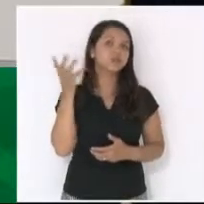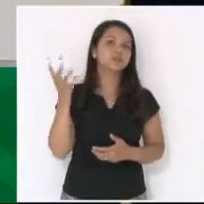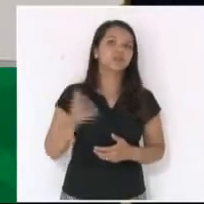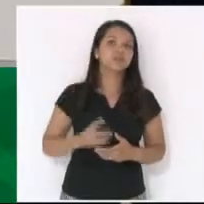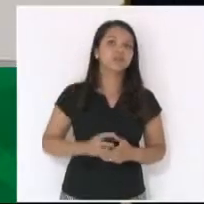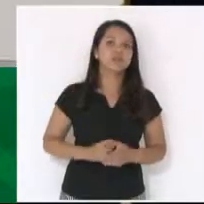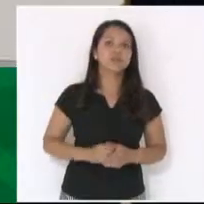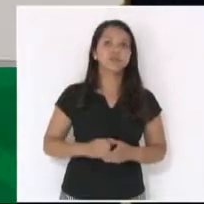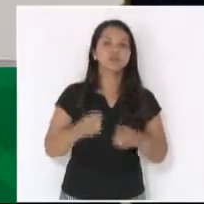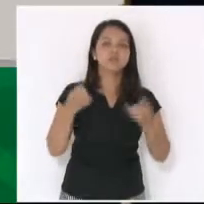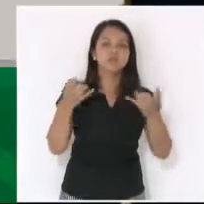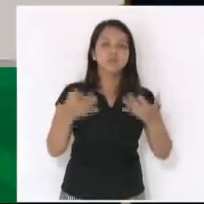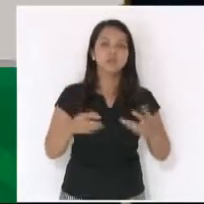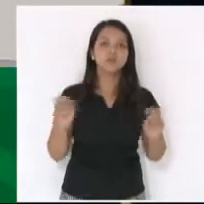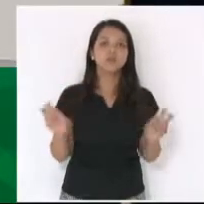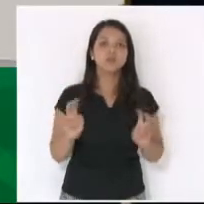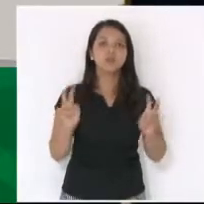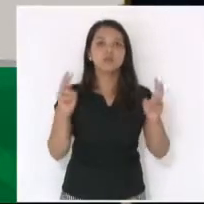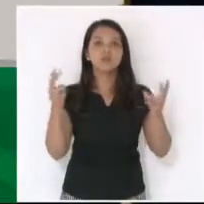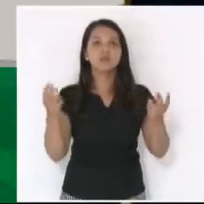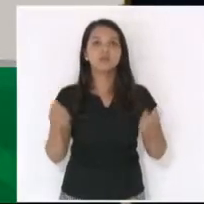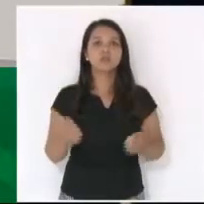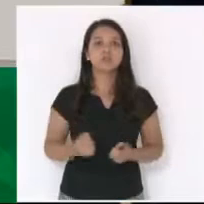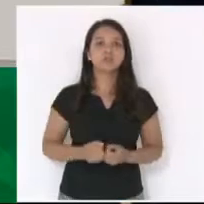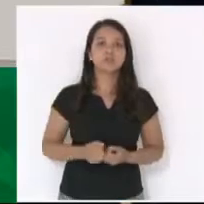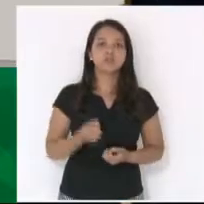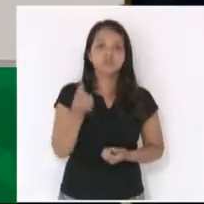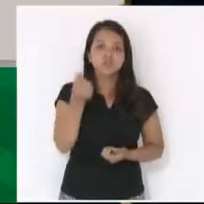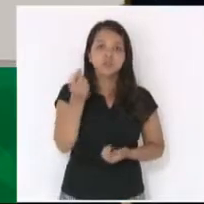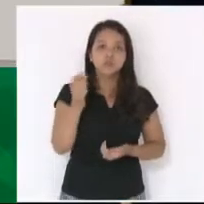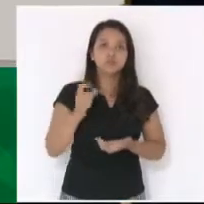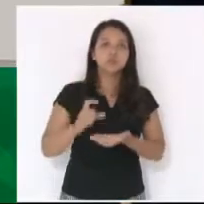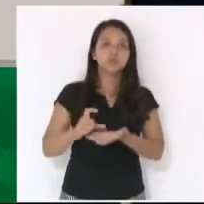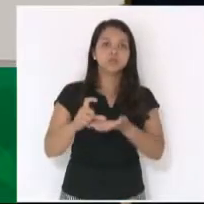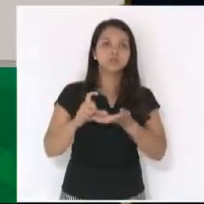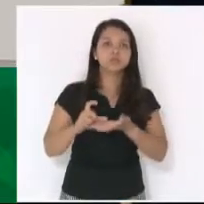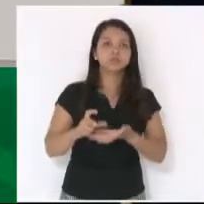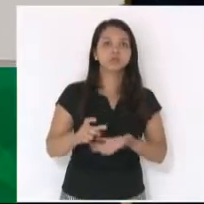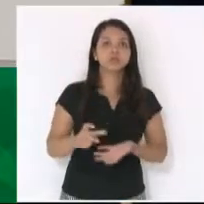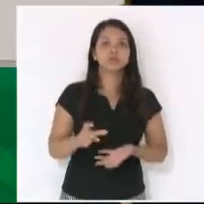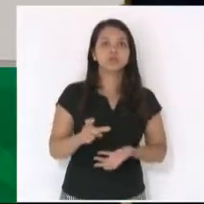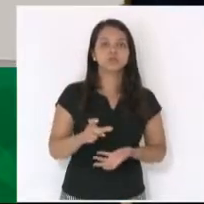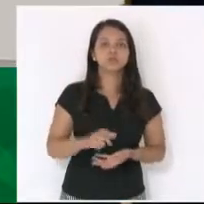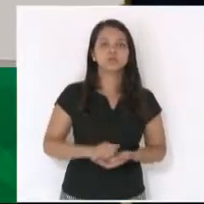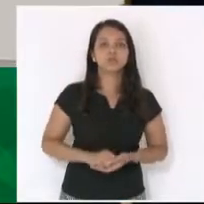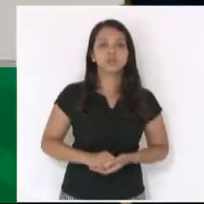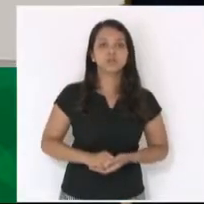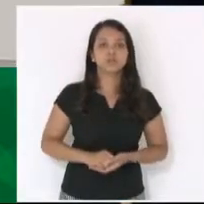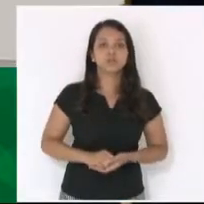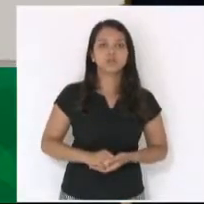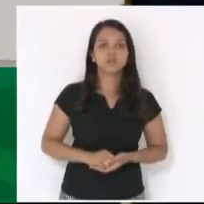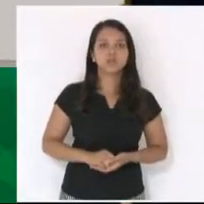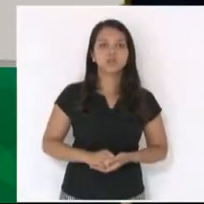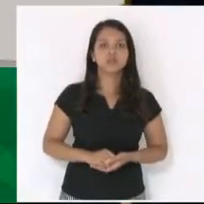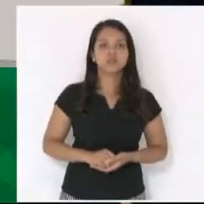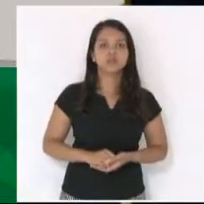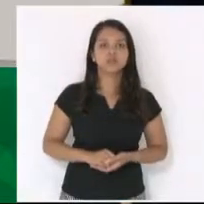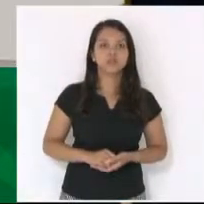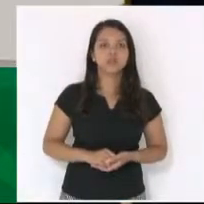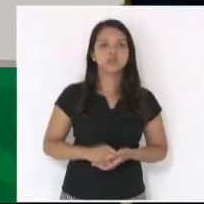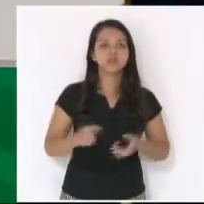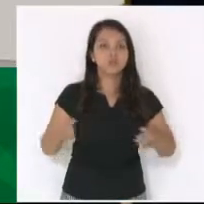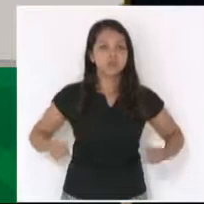falou dos valores do curso com pessoal do curso com